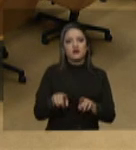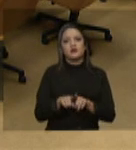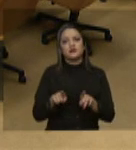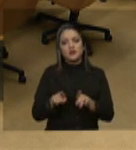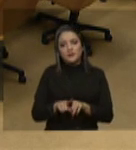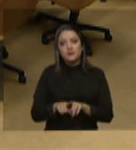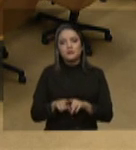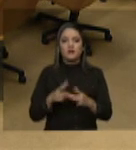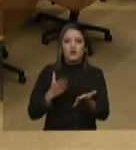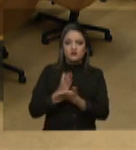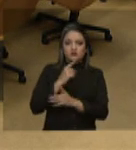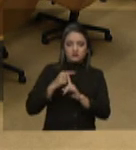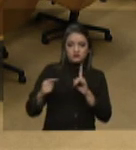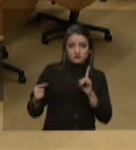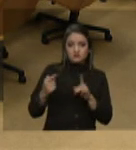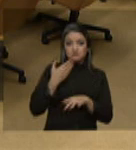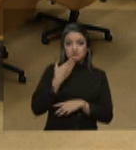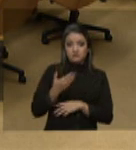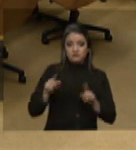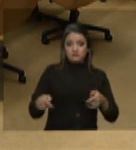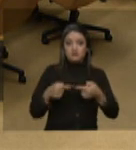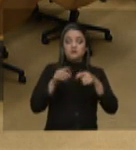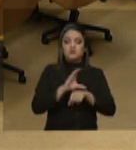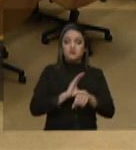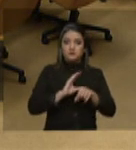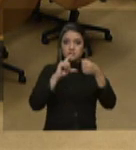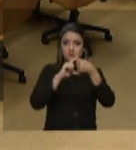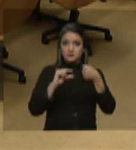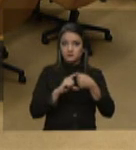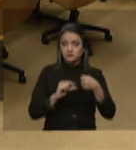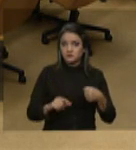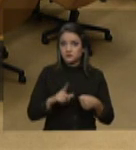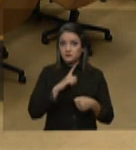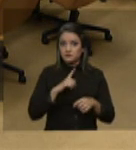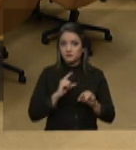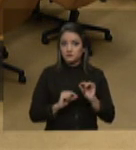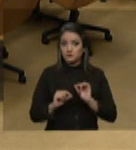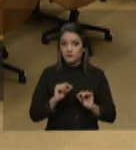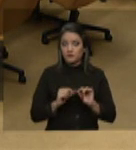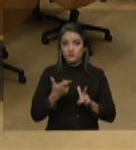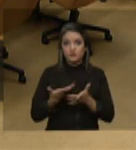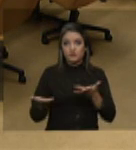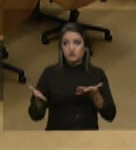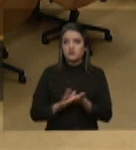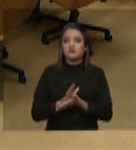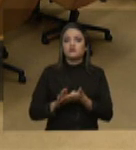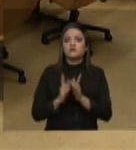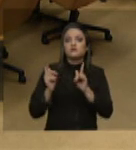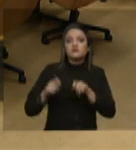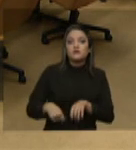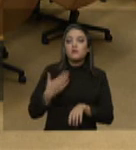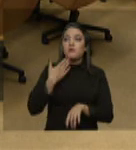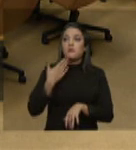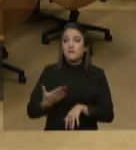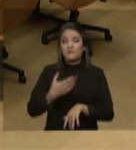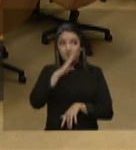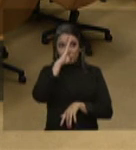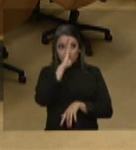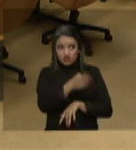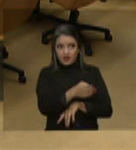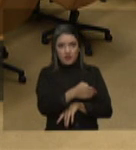pedido formulário a inicial para declarar a constitucionalidade dos dispositivos indicados sem prejuízo da possibilidade de solicitação direto